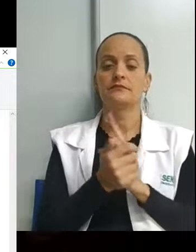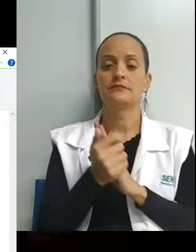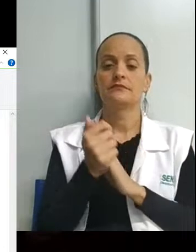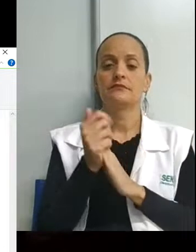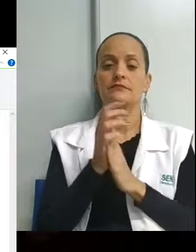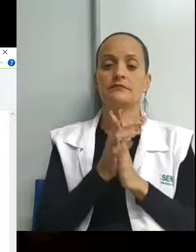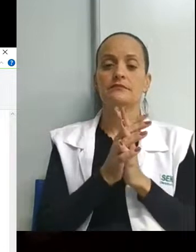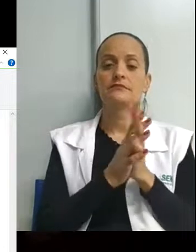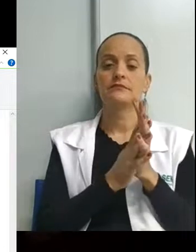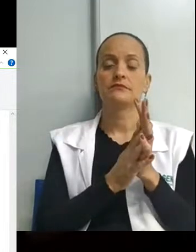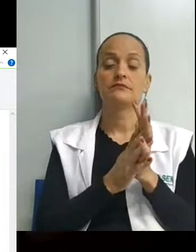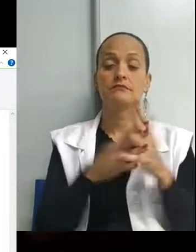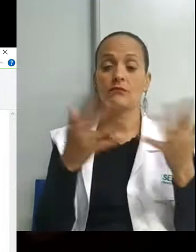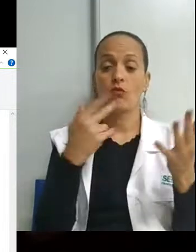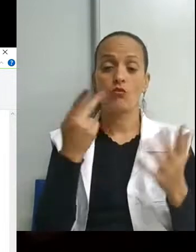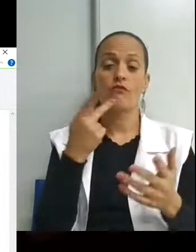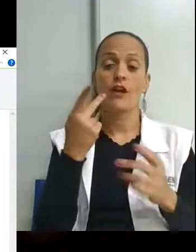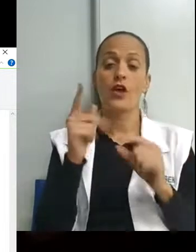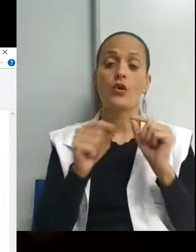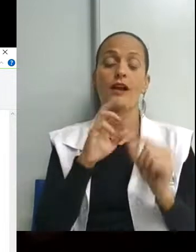Portanto, o circuito